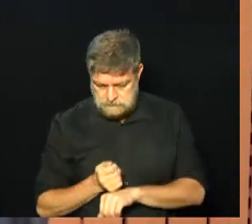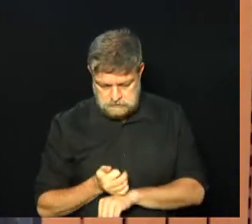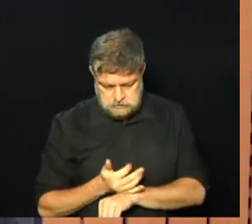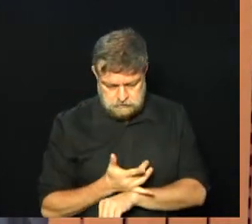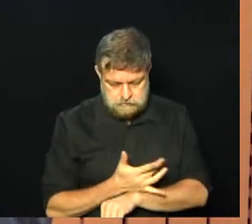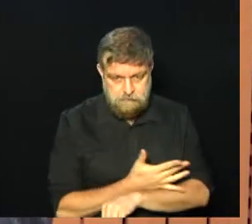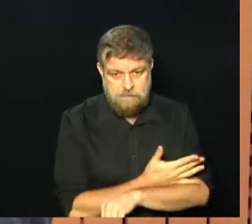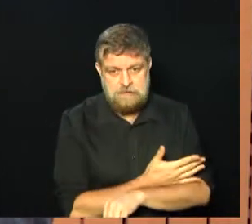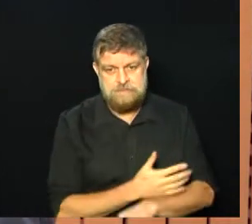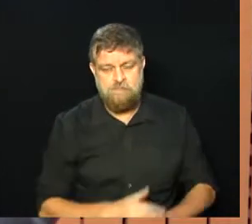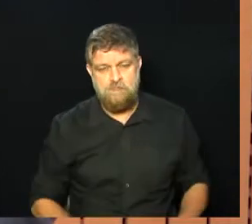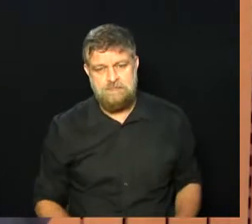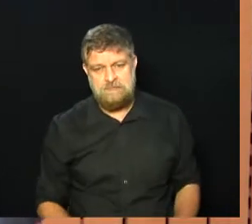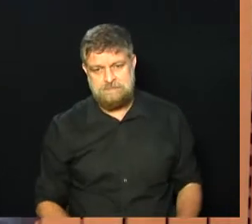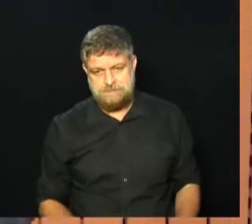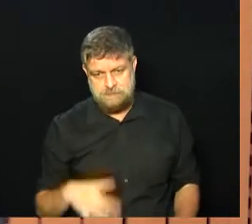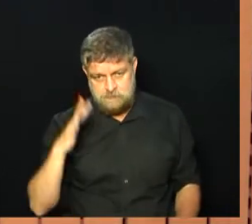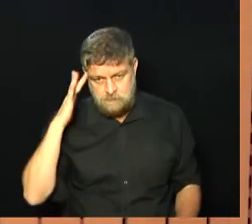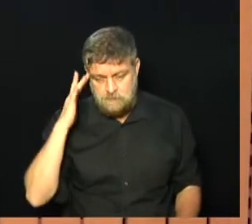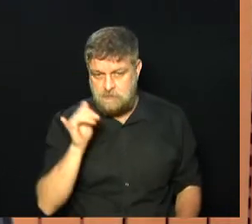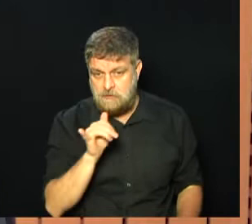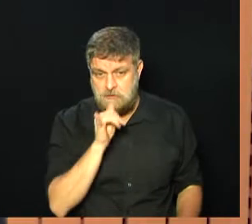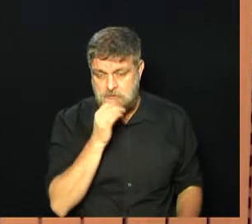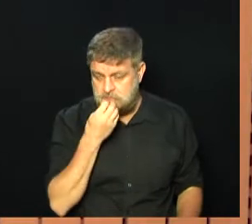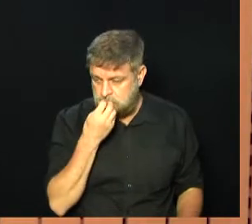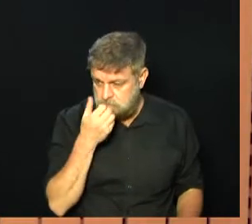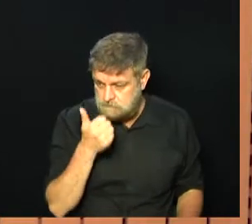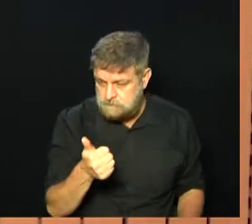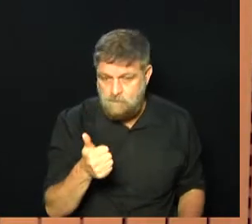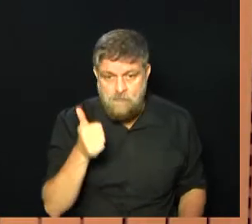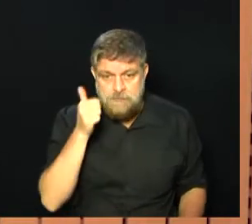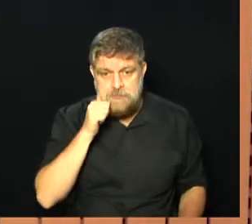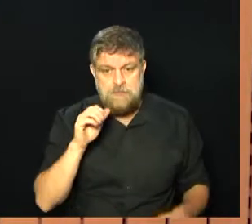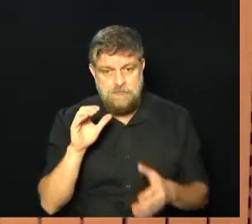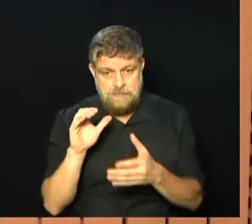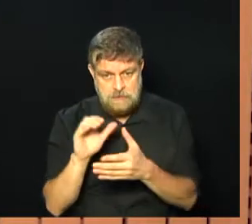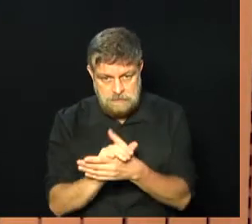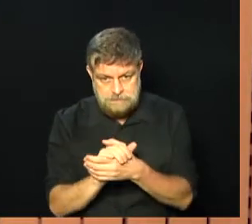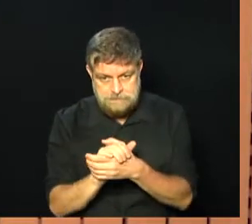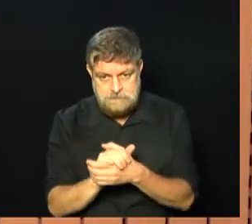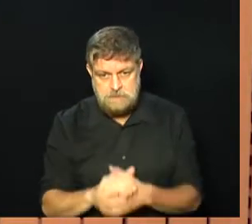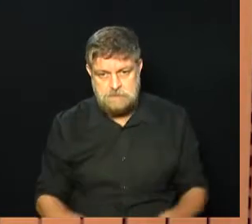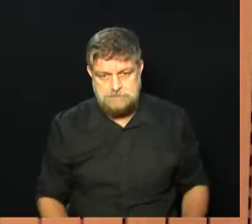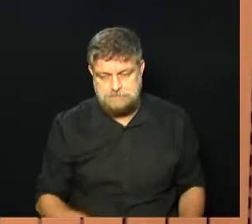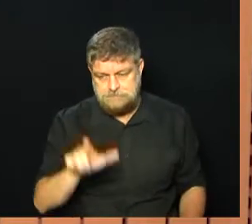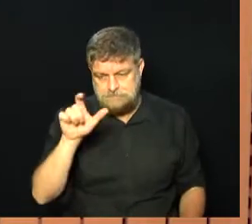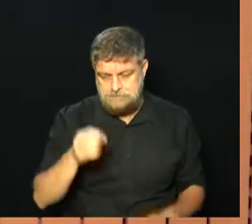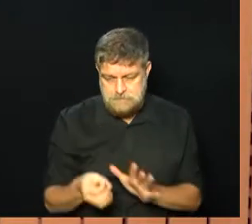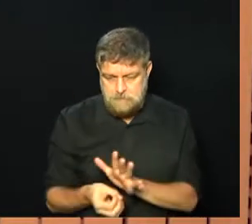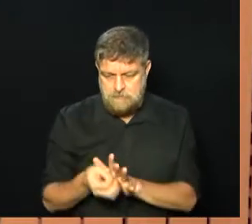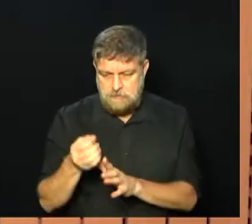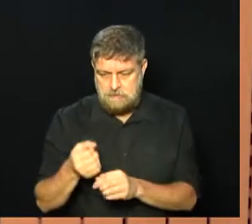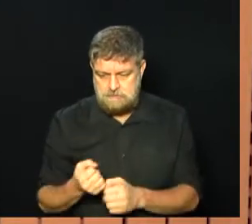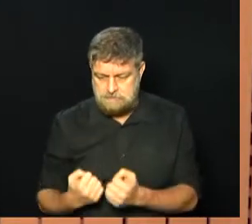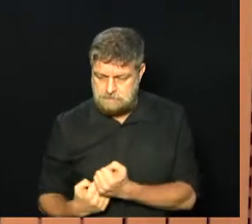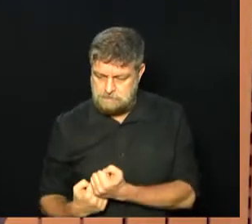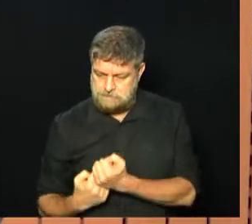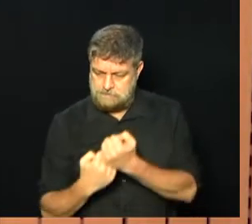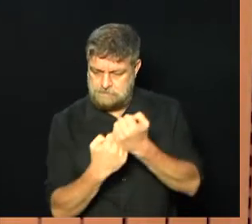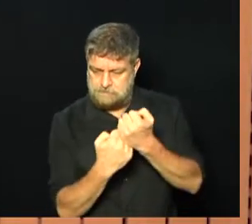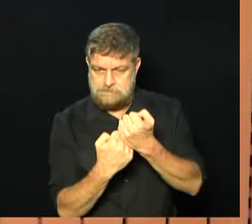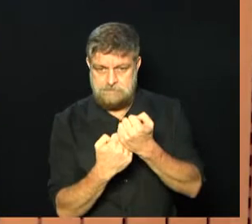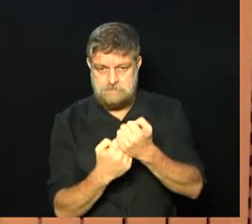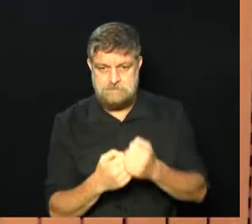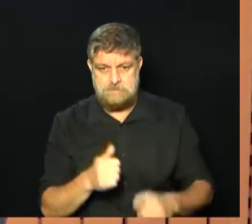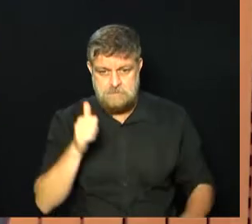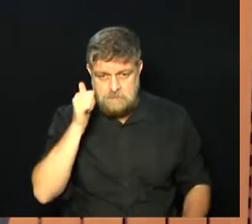histórias. Eu acho que são bons exemplos, né? Exemplo da esposa, que é muitas vezes o esteio da família, que é